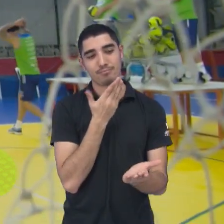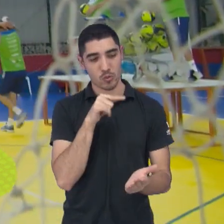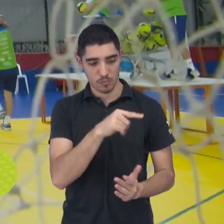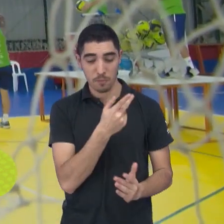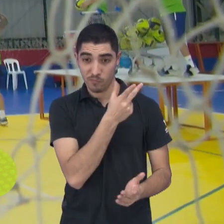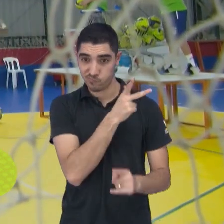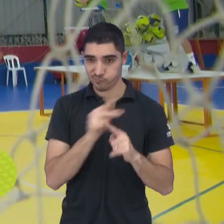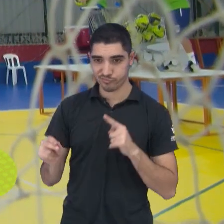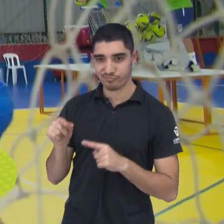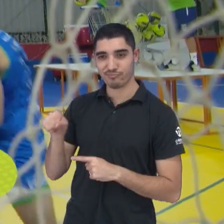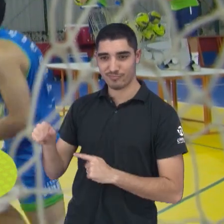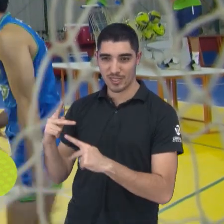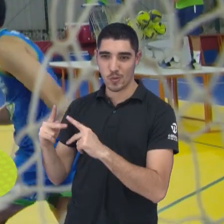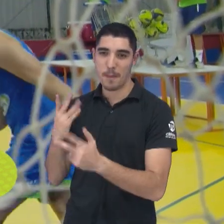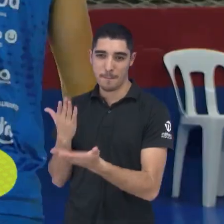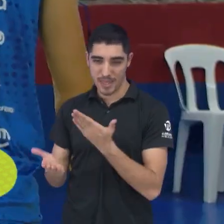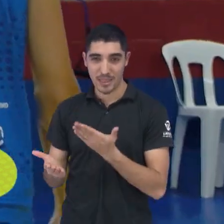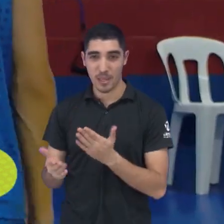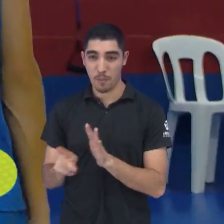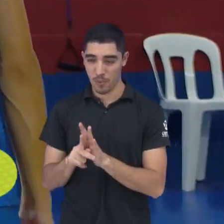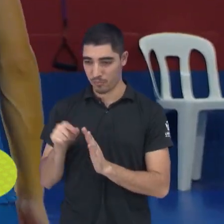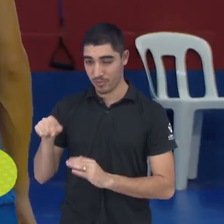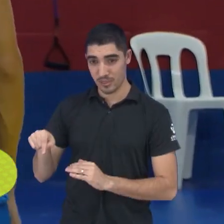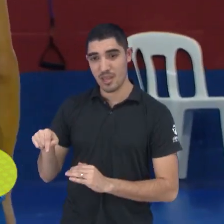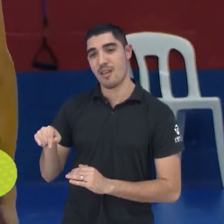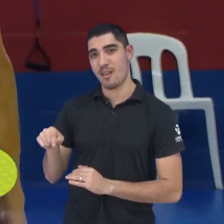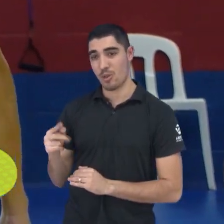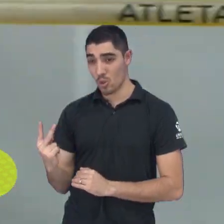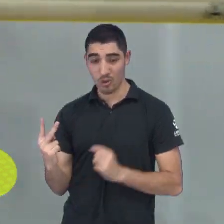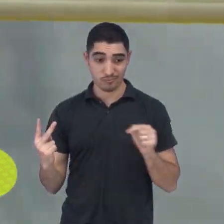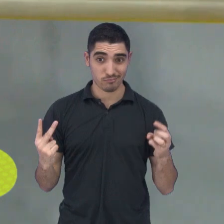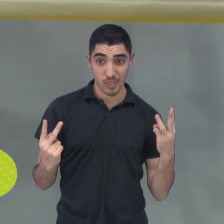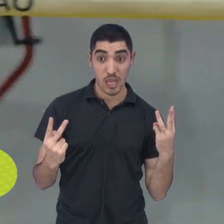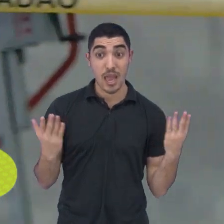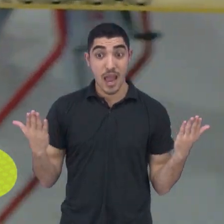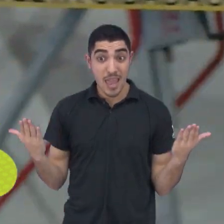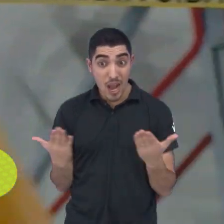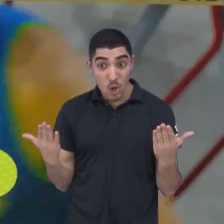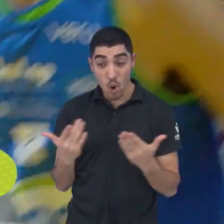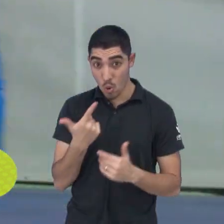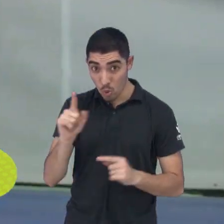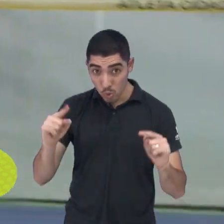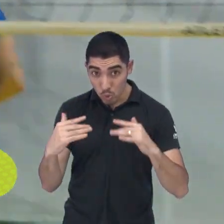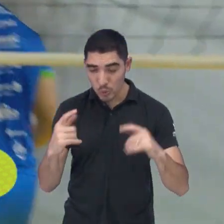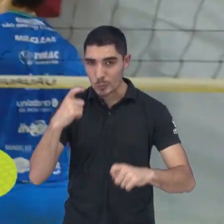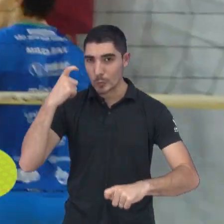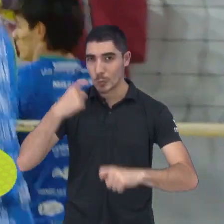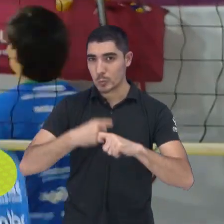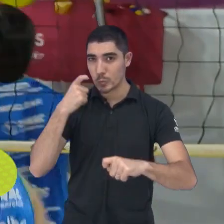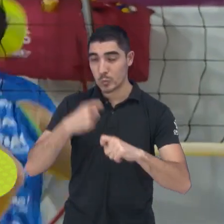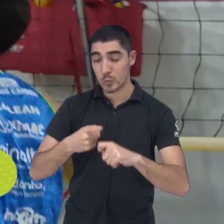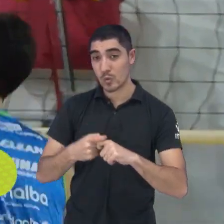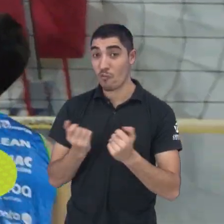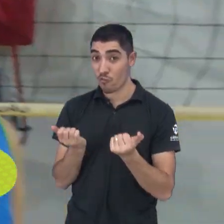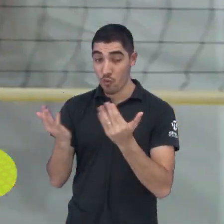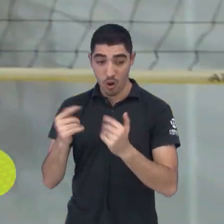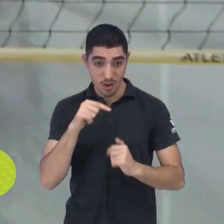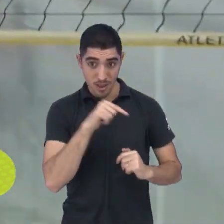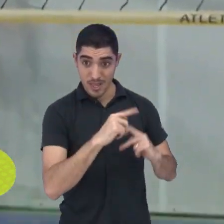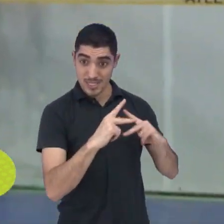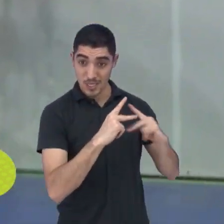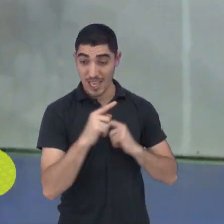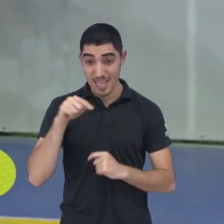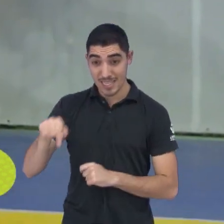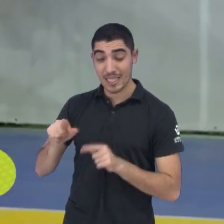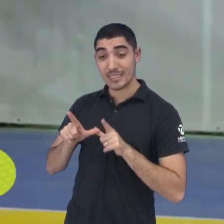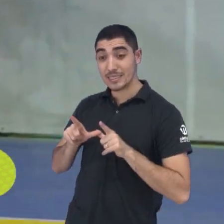parada é duríssima pro São José, porque ele vai encarar os atuais campeões da Superliga, o SESI Bauru, fora de casa amanhã, 4